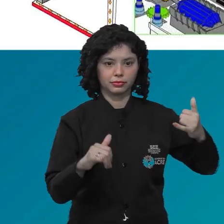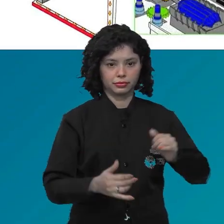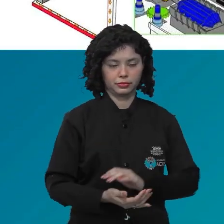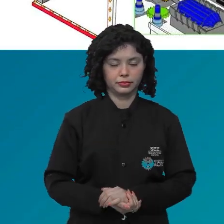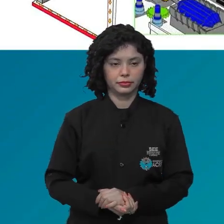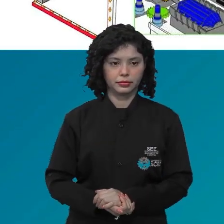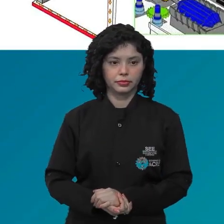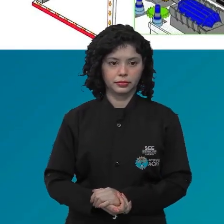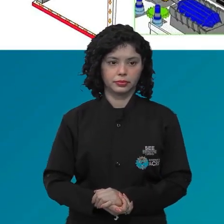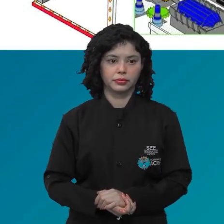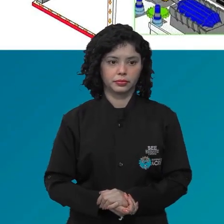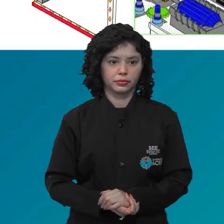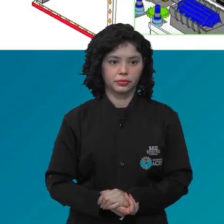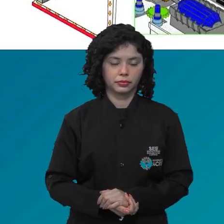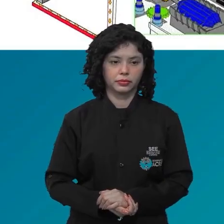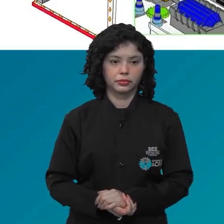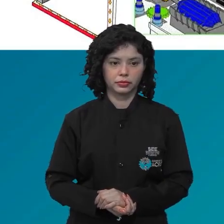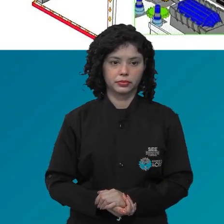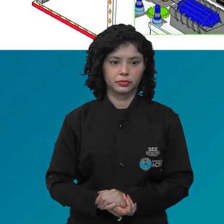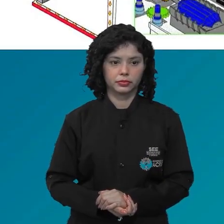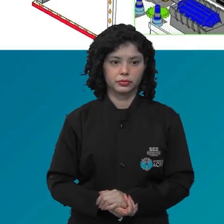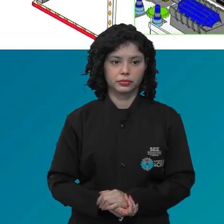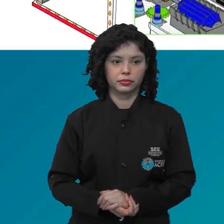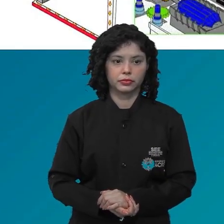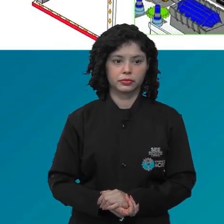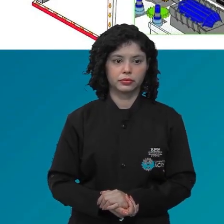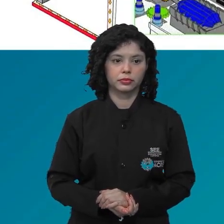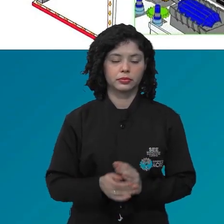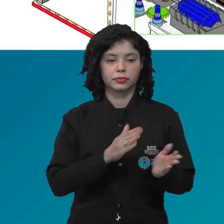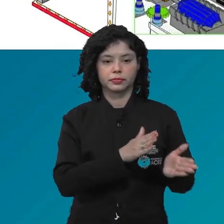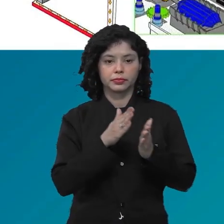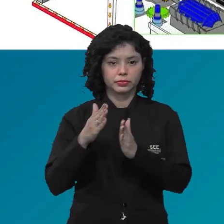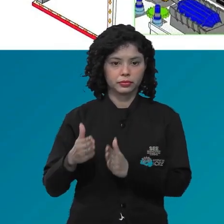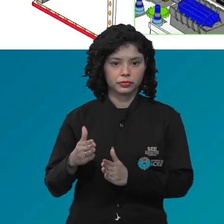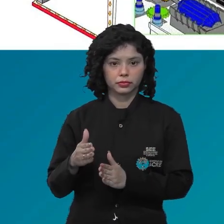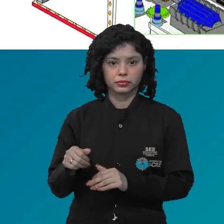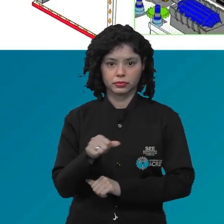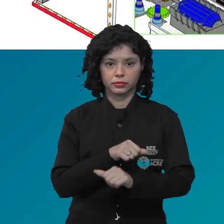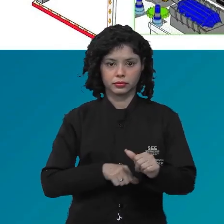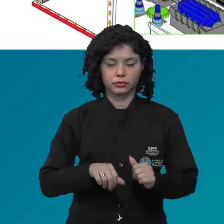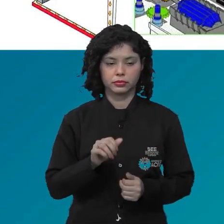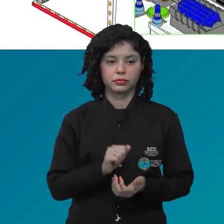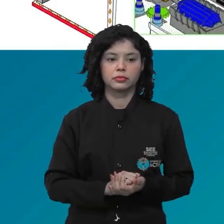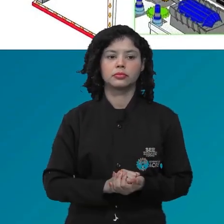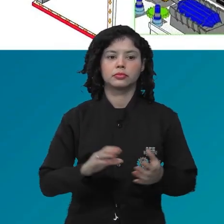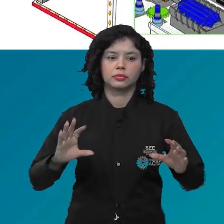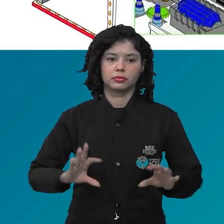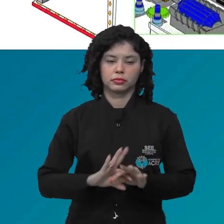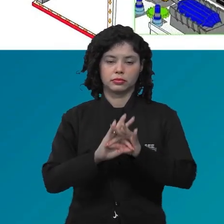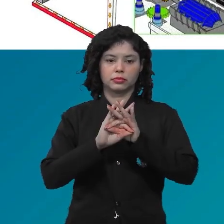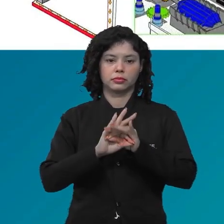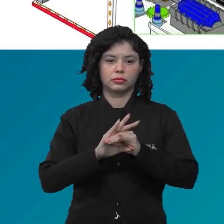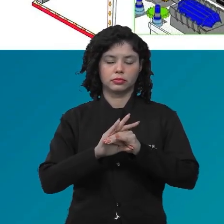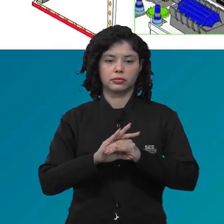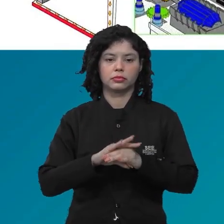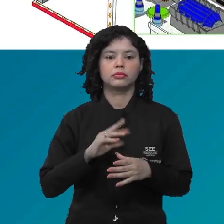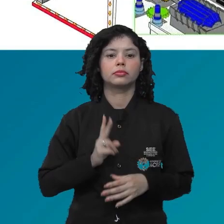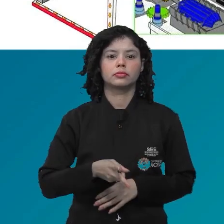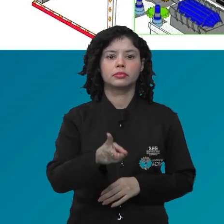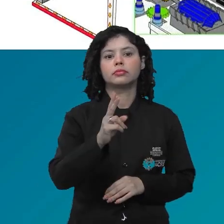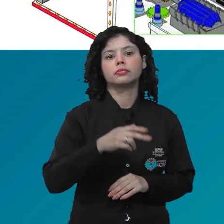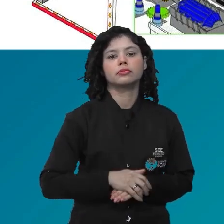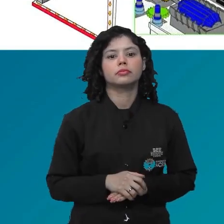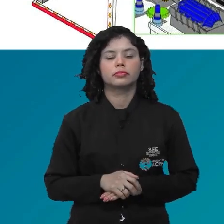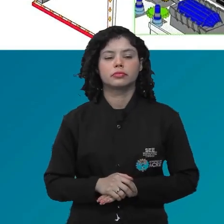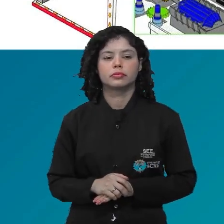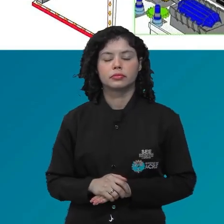elétrica. E aí depois essa eletricidade elétrica ele vai passar ali pelo transformador e vai ligar ali para vai seguir ali para as